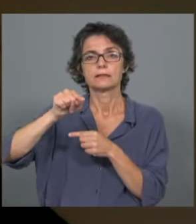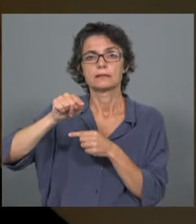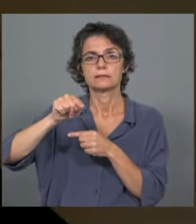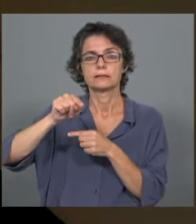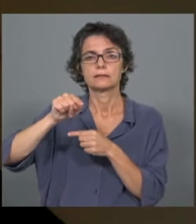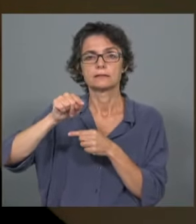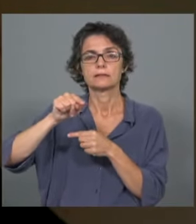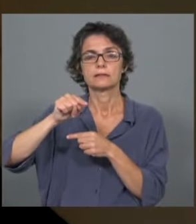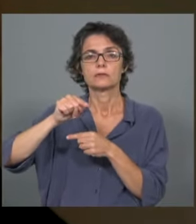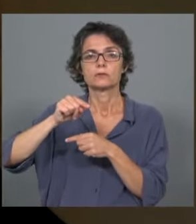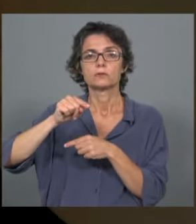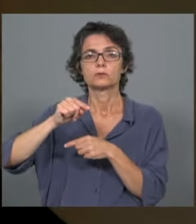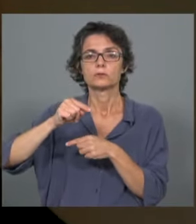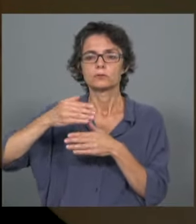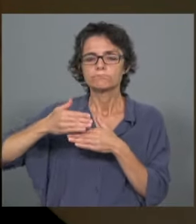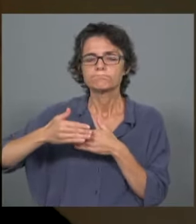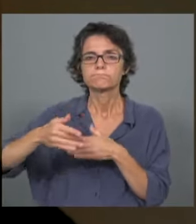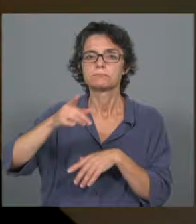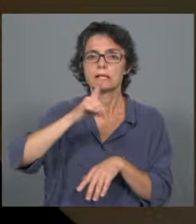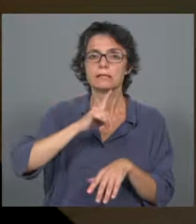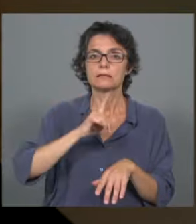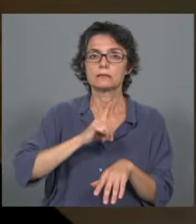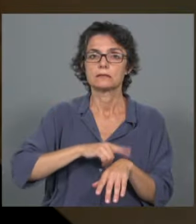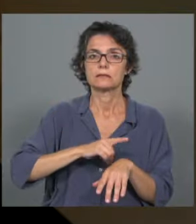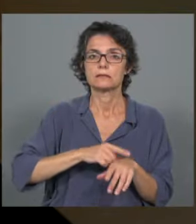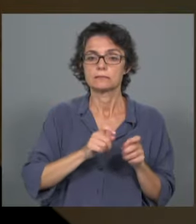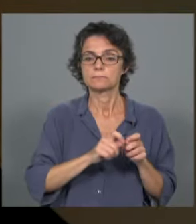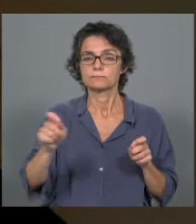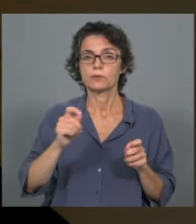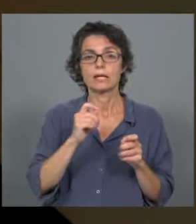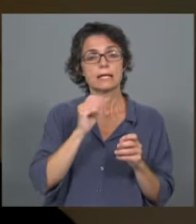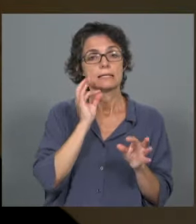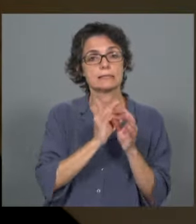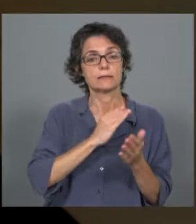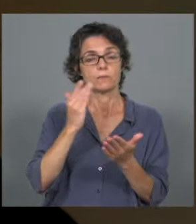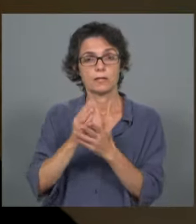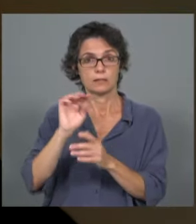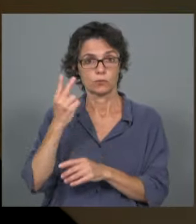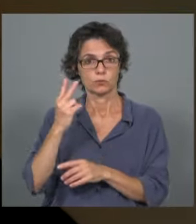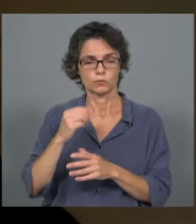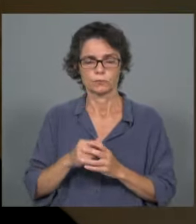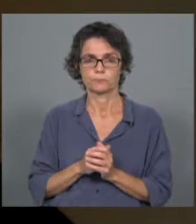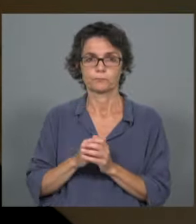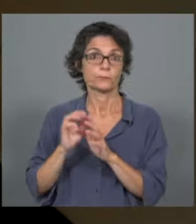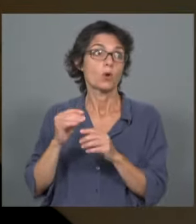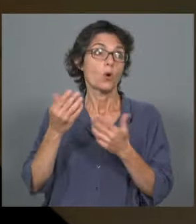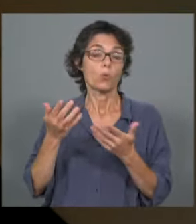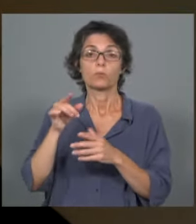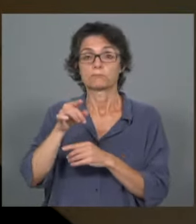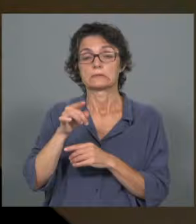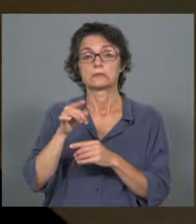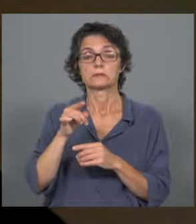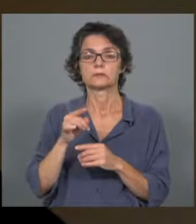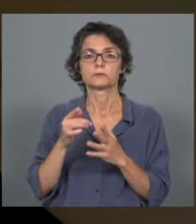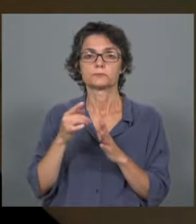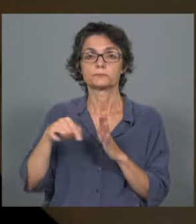do tempo da criação, de setembro a outubro. Esta é uma das iniciativas. Também, a nível